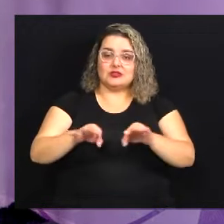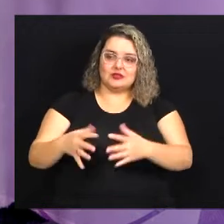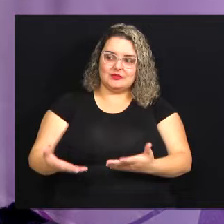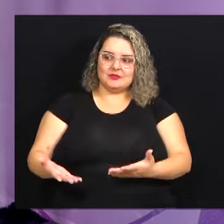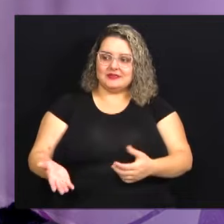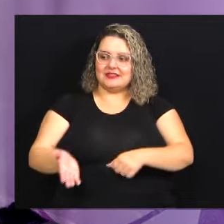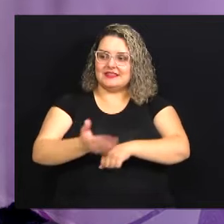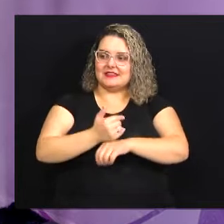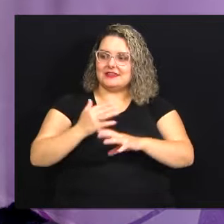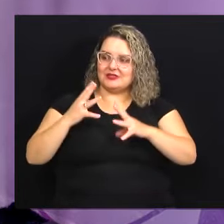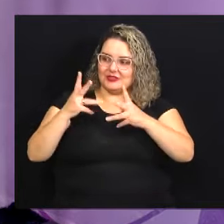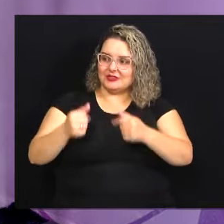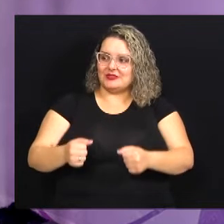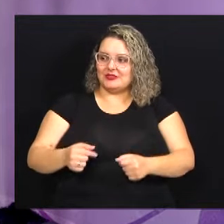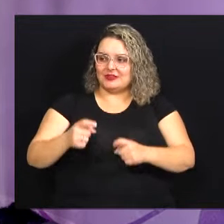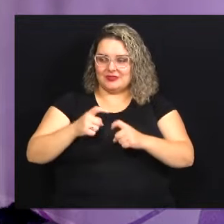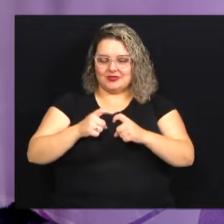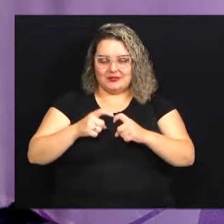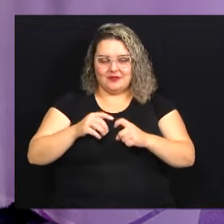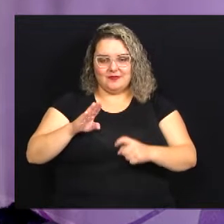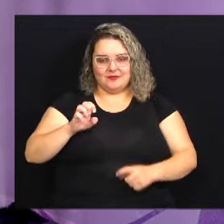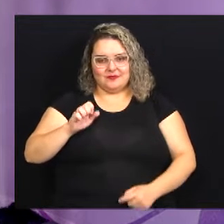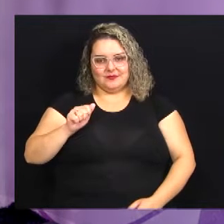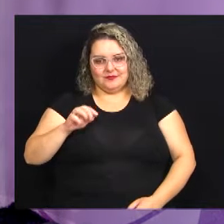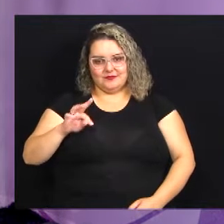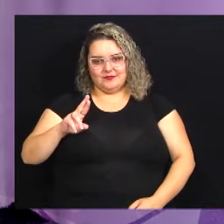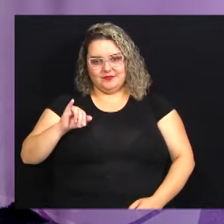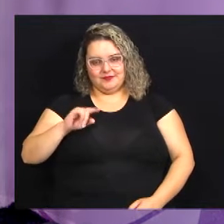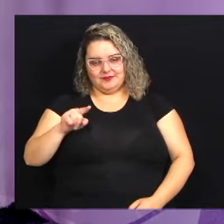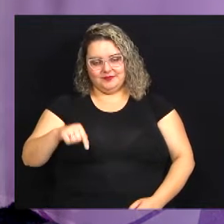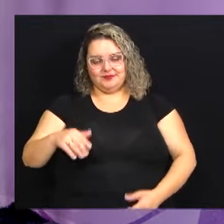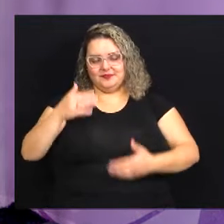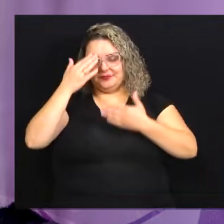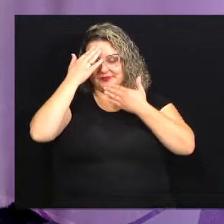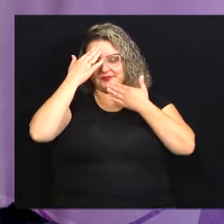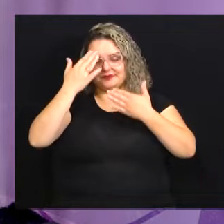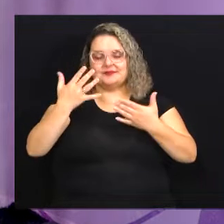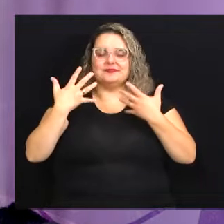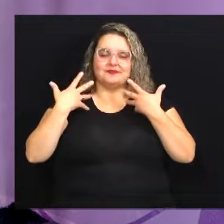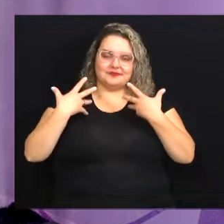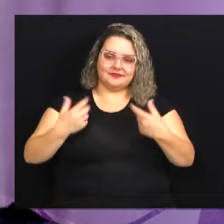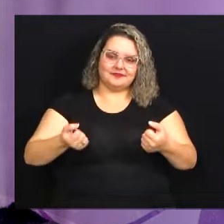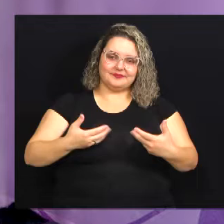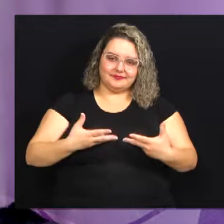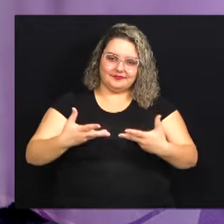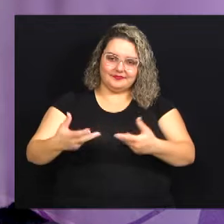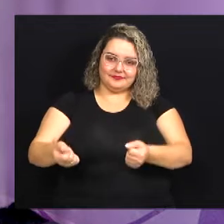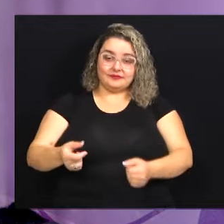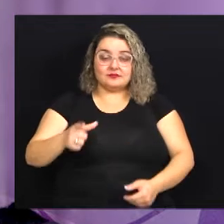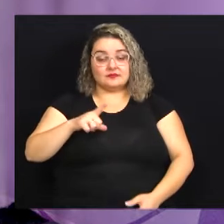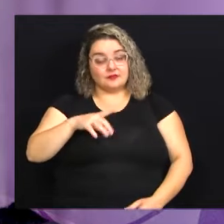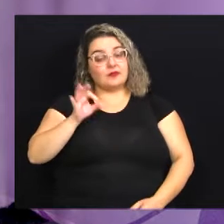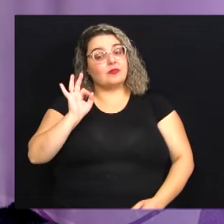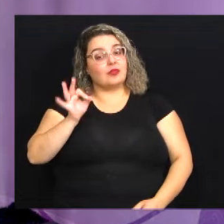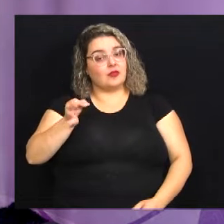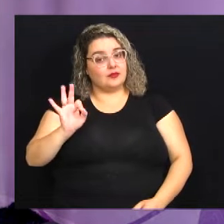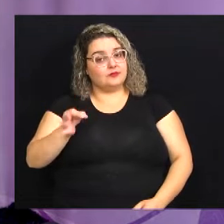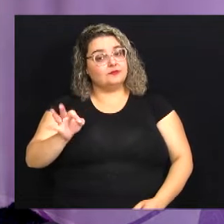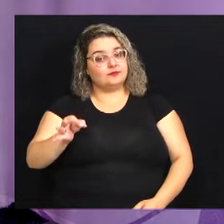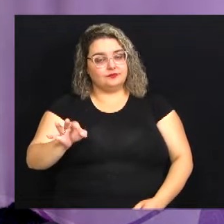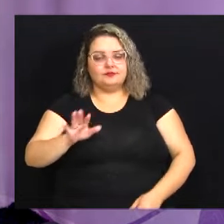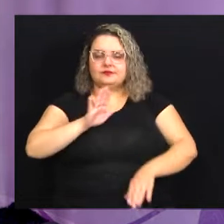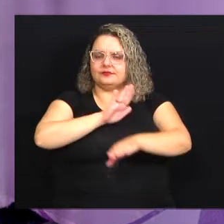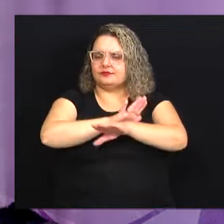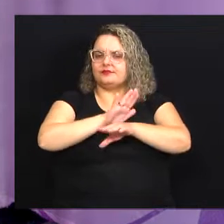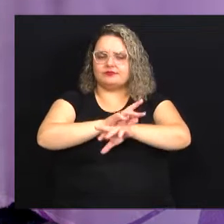mais nada, doutora Beatriz, muito obrigada, viu, por aceitar o nosso convite. Tenha certeza que vai ajudar muita